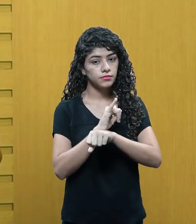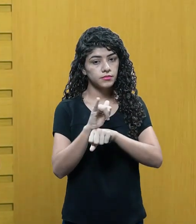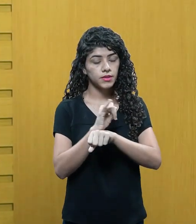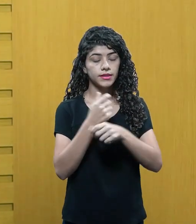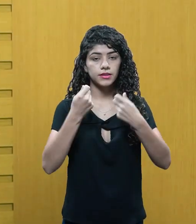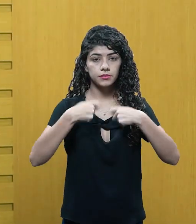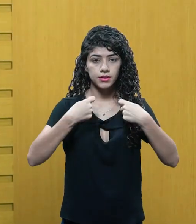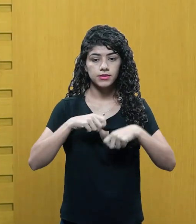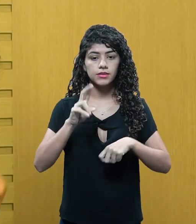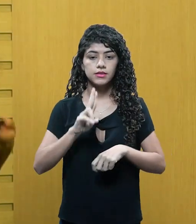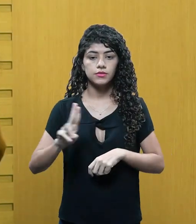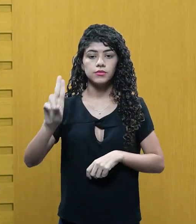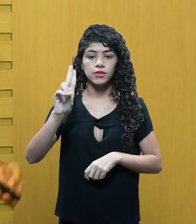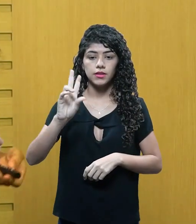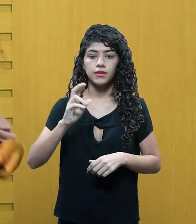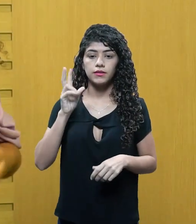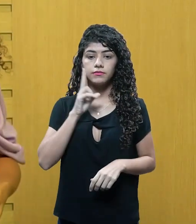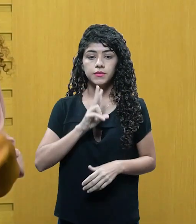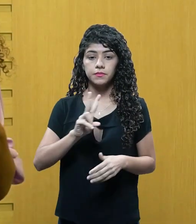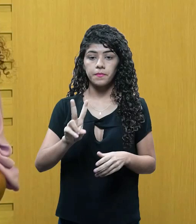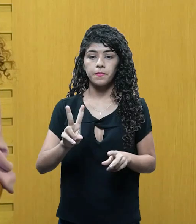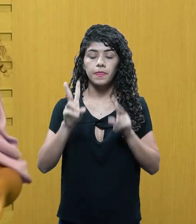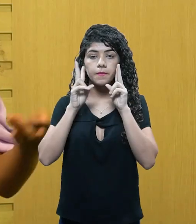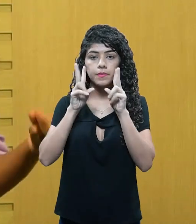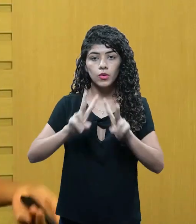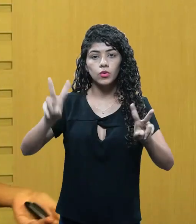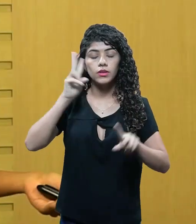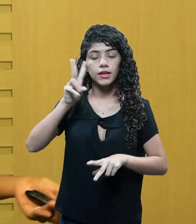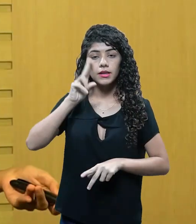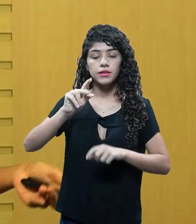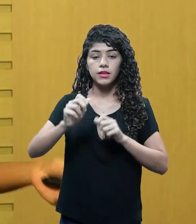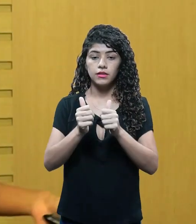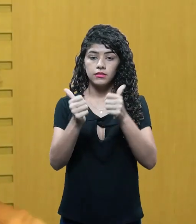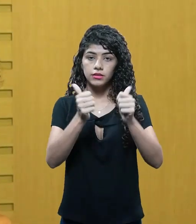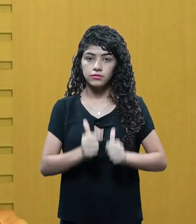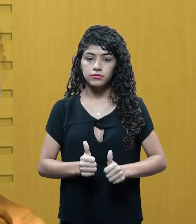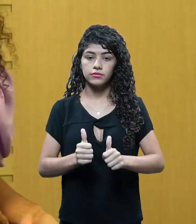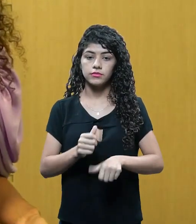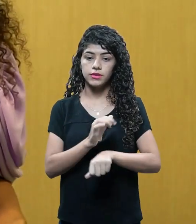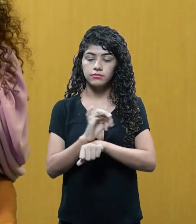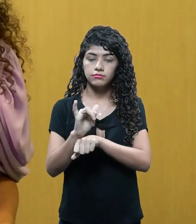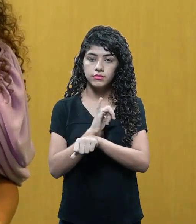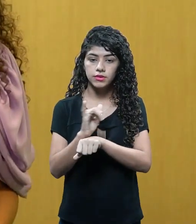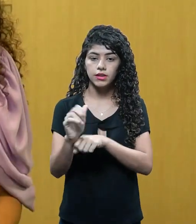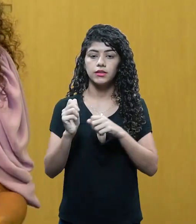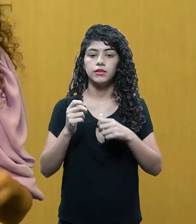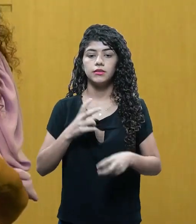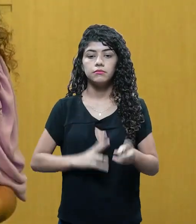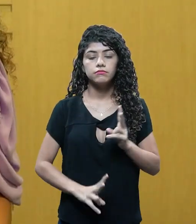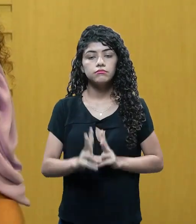técnica. A técnica é necessária. Mas lembrem que a técnica ela caminha junto da teoria